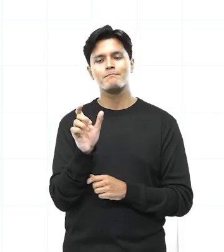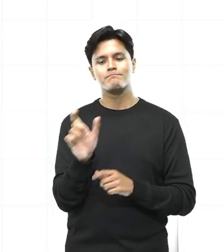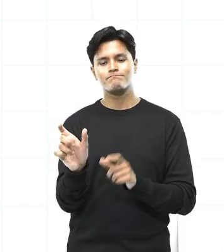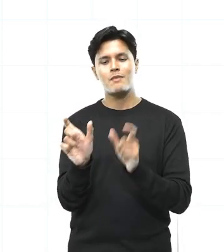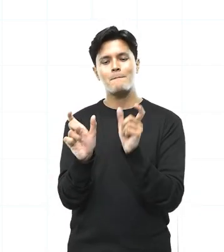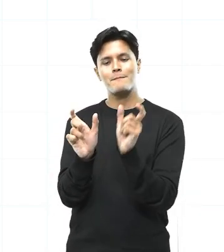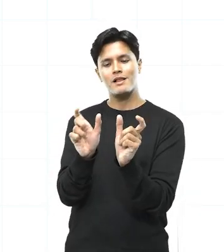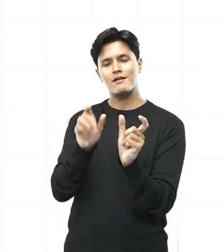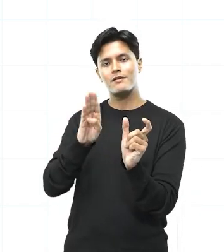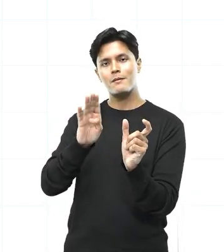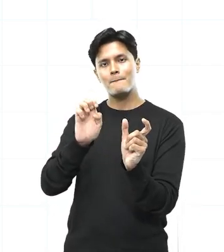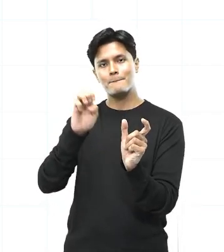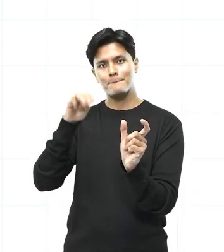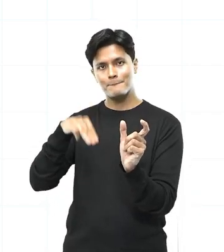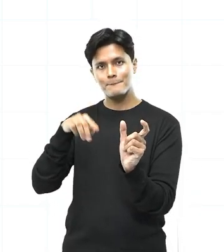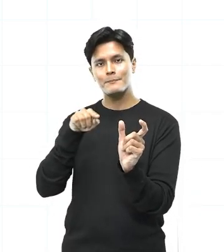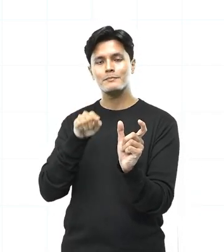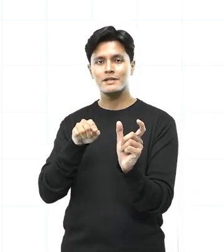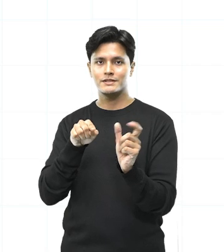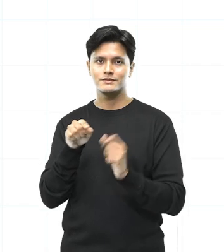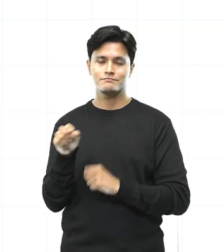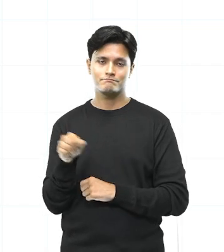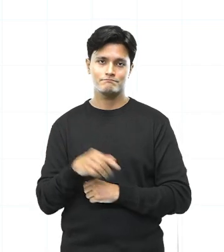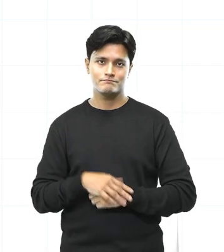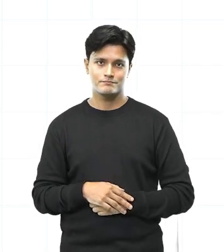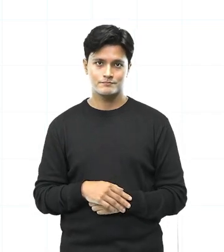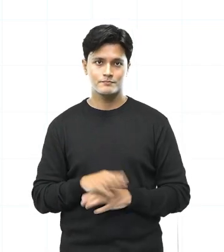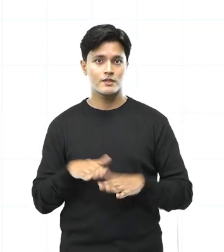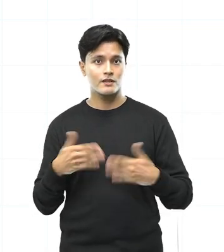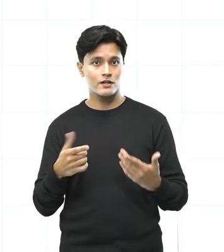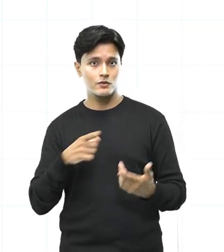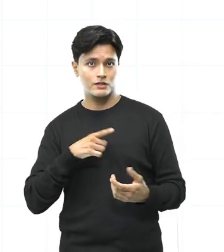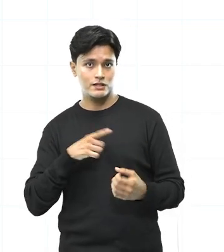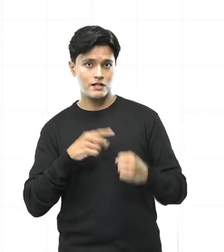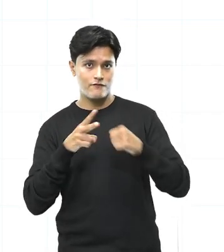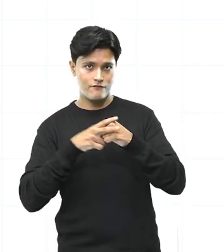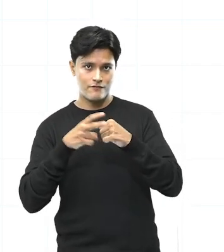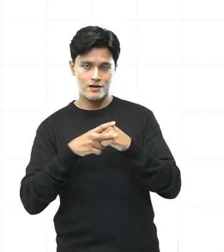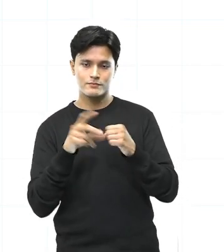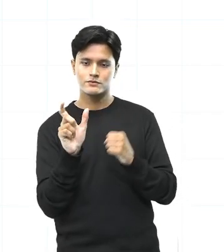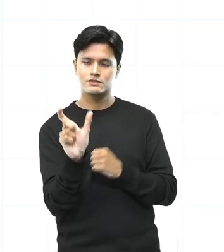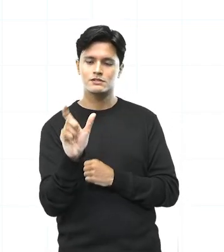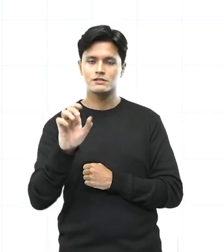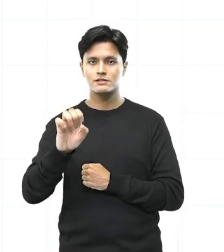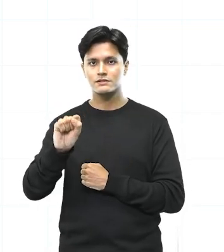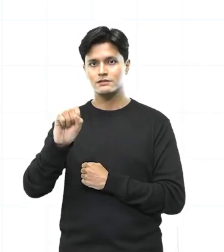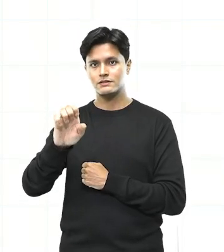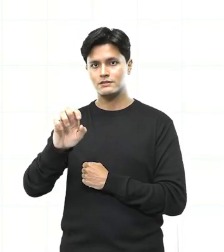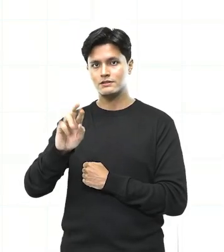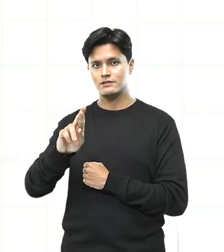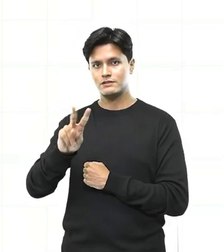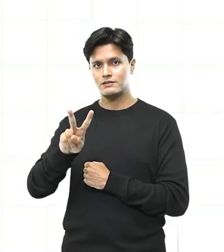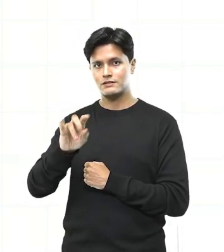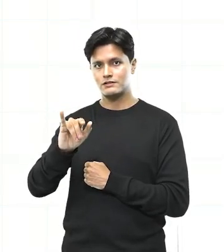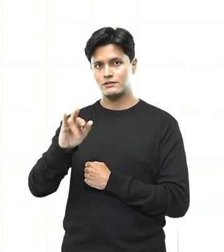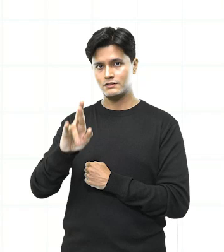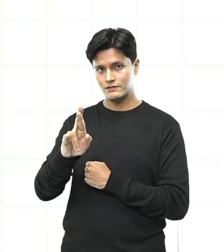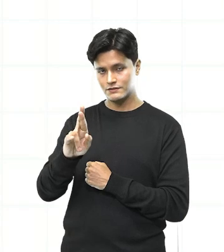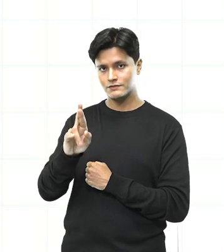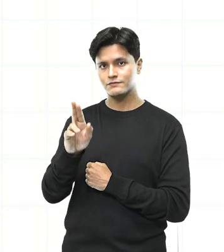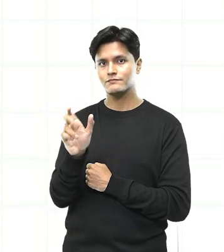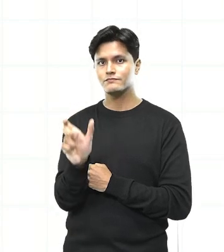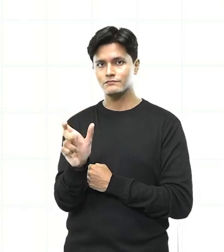melhor meio de ser bem servido é servir bem. Está aqui o verbo servir, né? E o que a pergunta diz? Qual é a palavra que